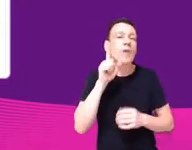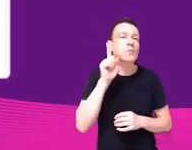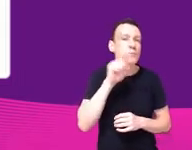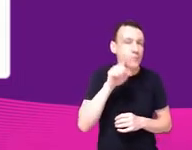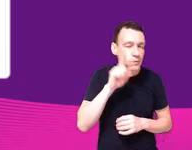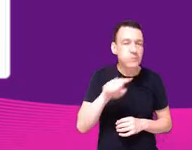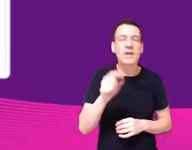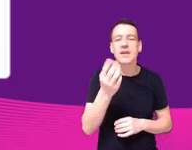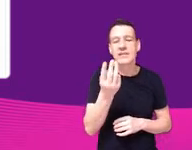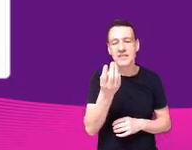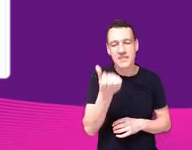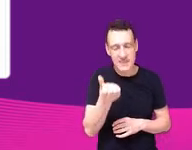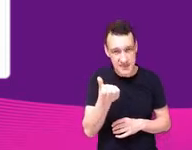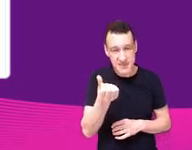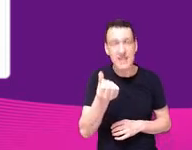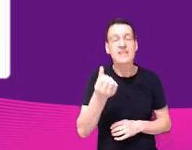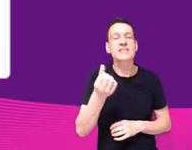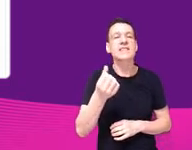36